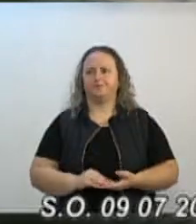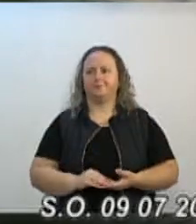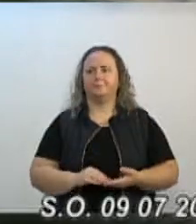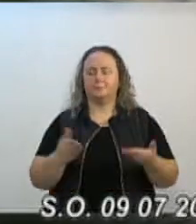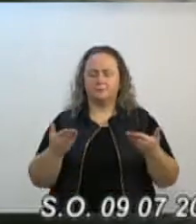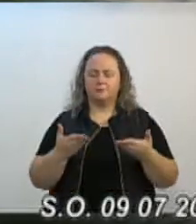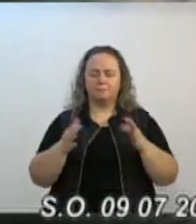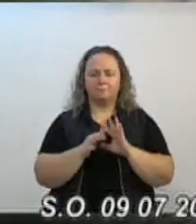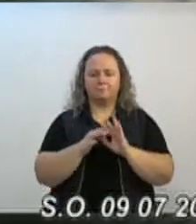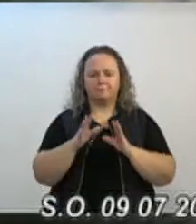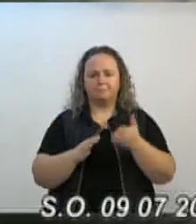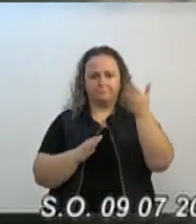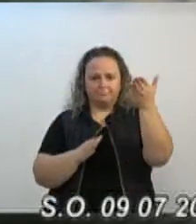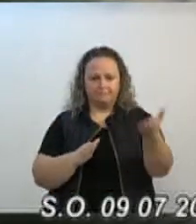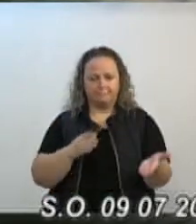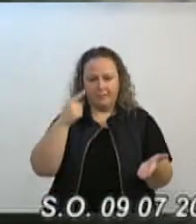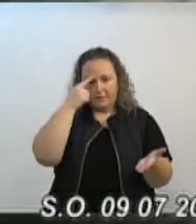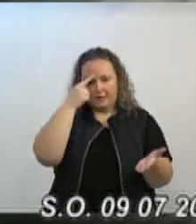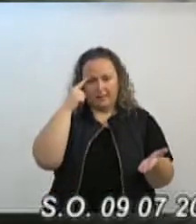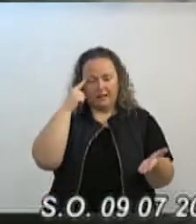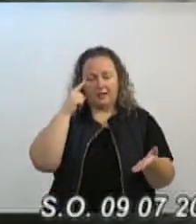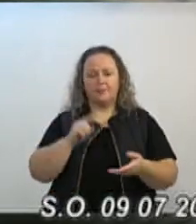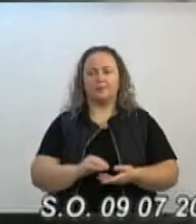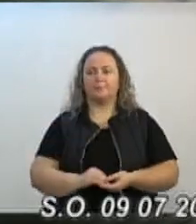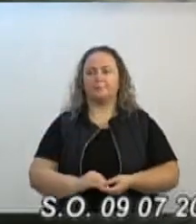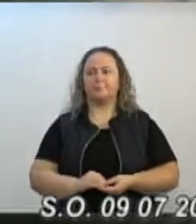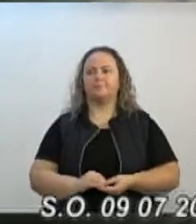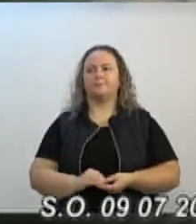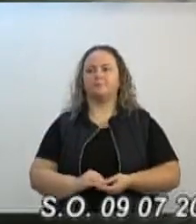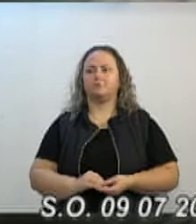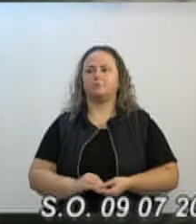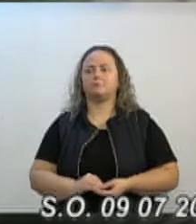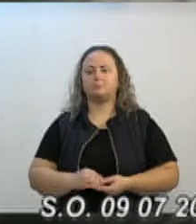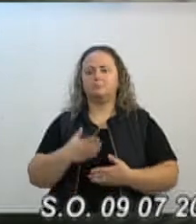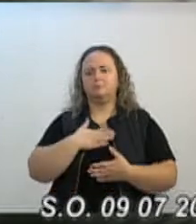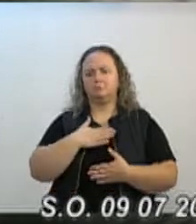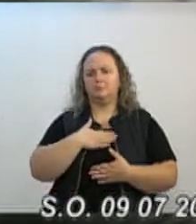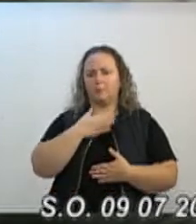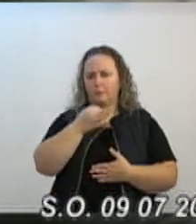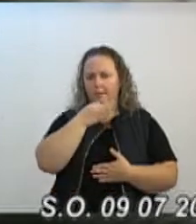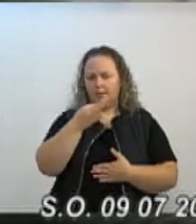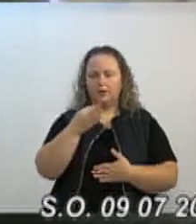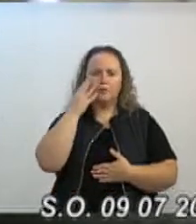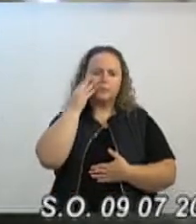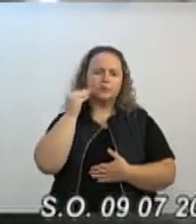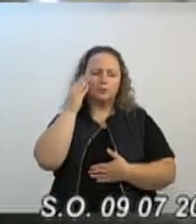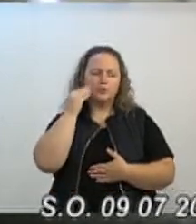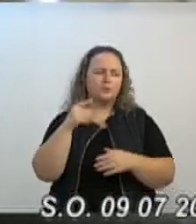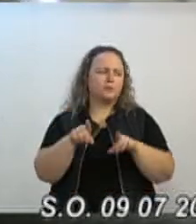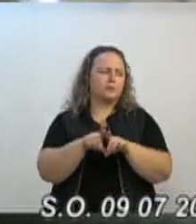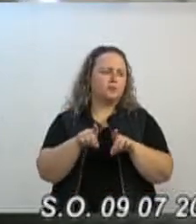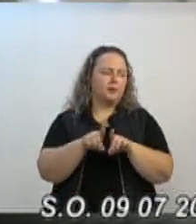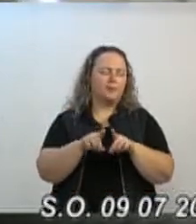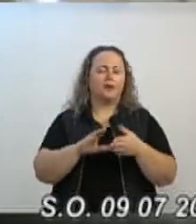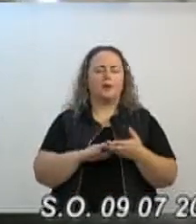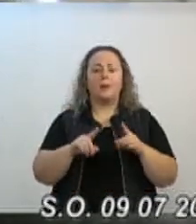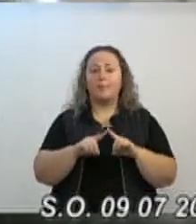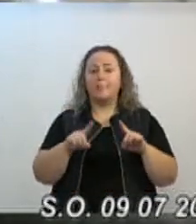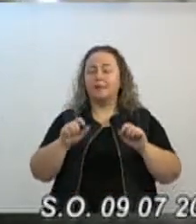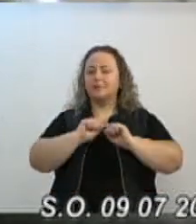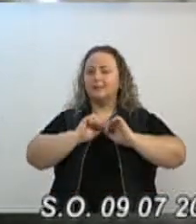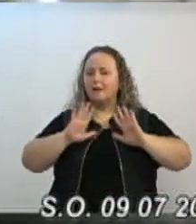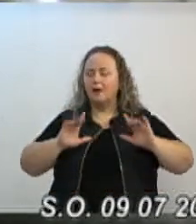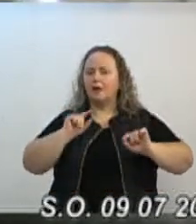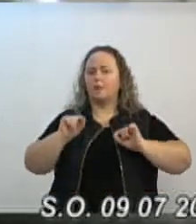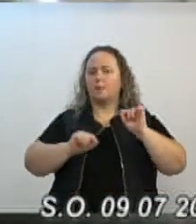que o vereador Ito falasse e deixar muito claro esse meu posicionamento. O vereador Gilson parece que quer falar também. Eu deixo aqui aberto. Eu só queria deixar claro para as pessoas